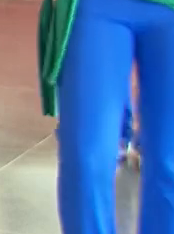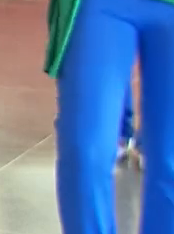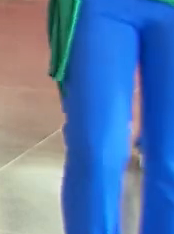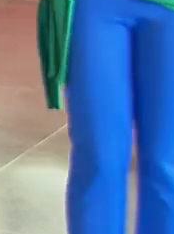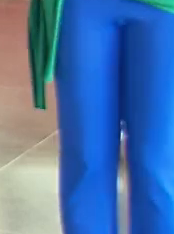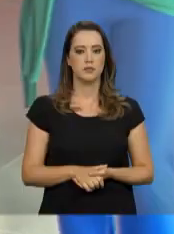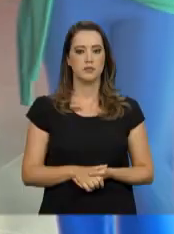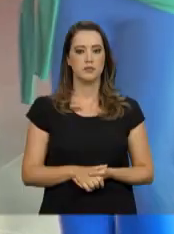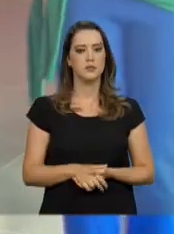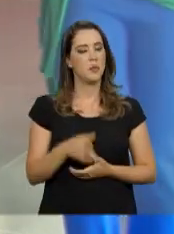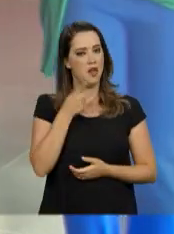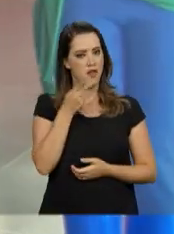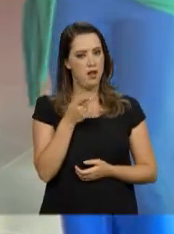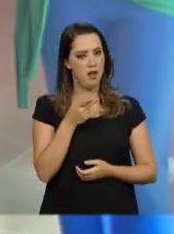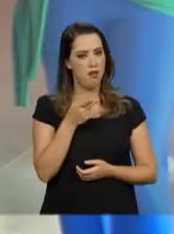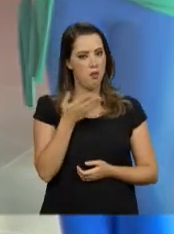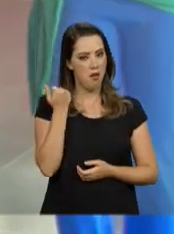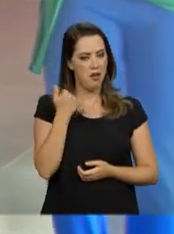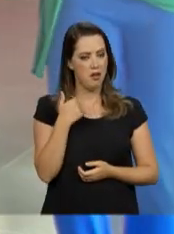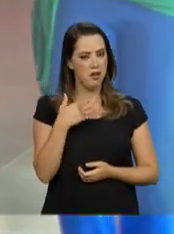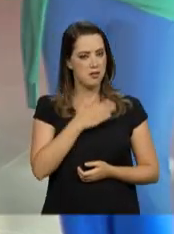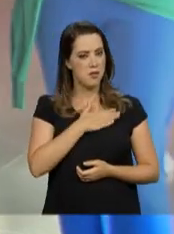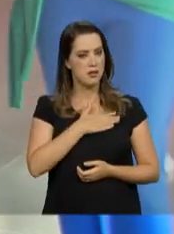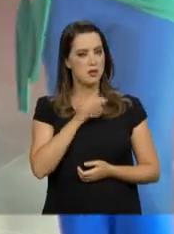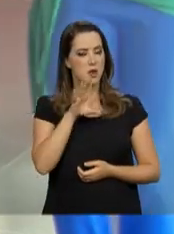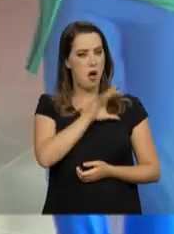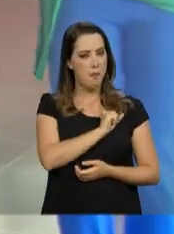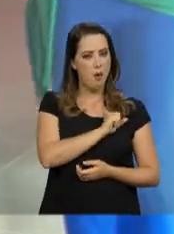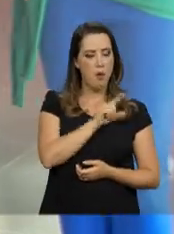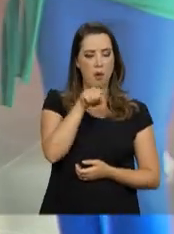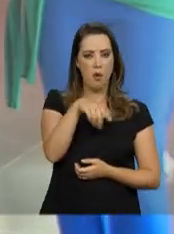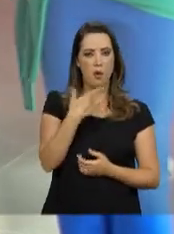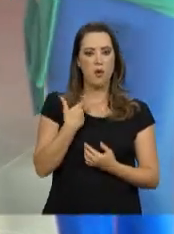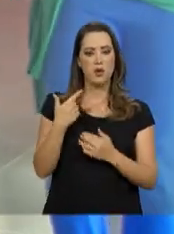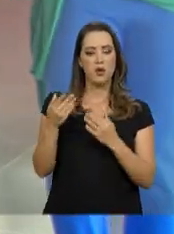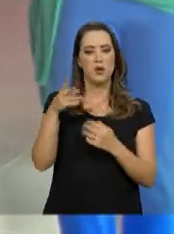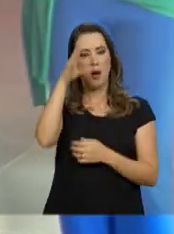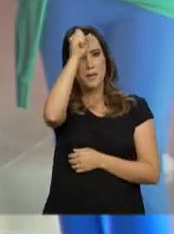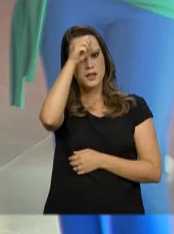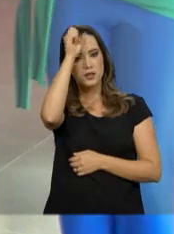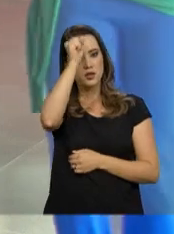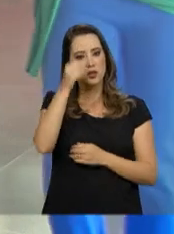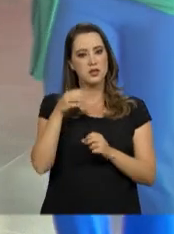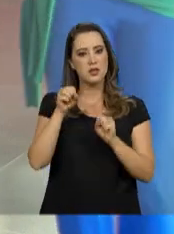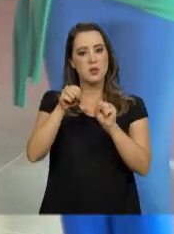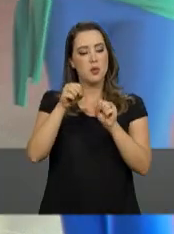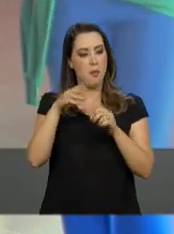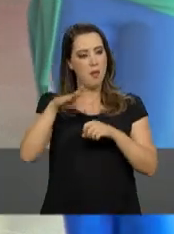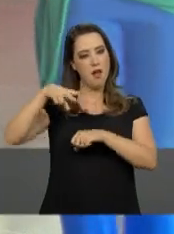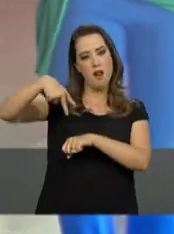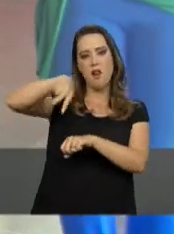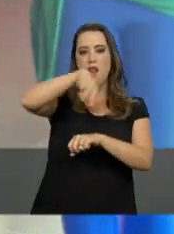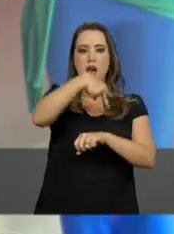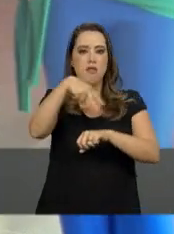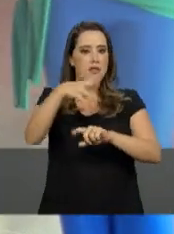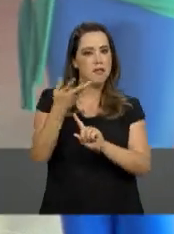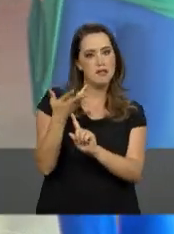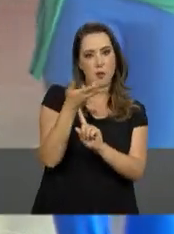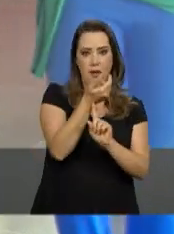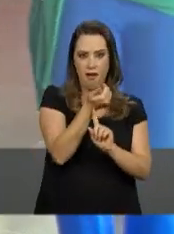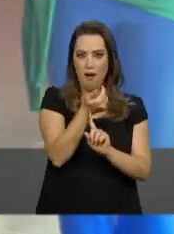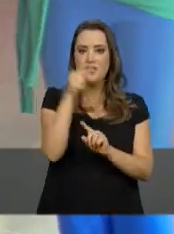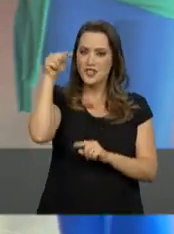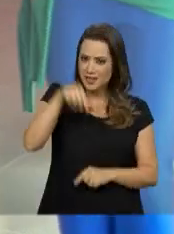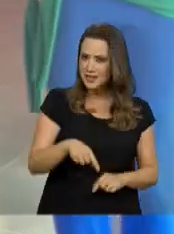Quem disse que patriotismo e amor aos símbolos nacionais não podem ser aprendidos através da dança e da arte? Por